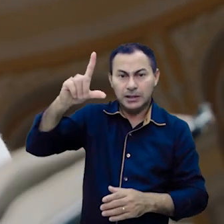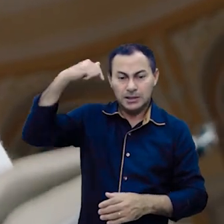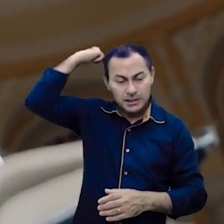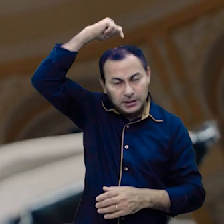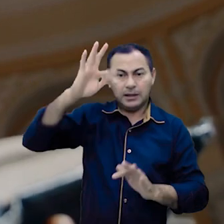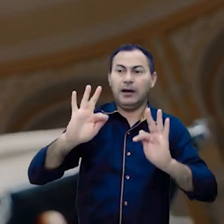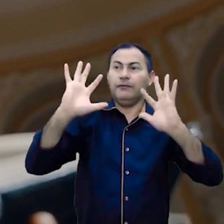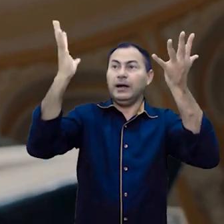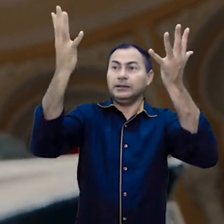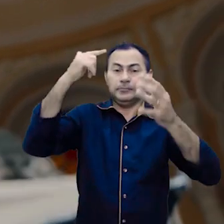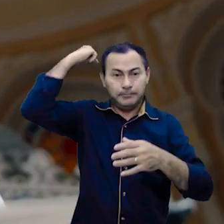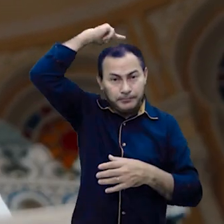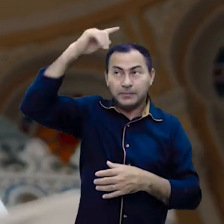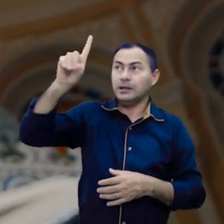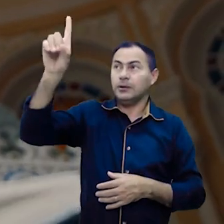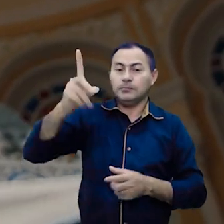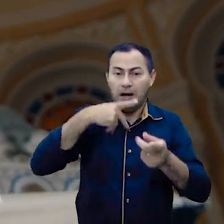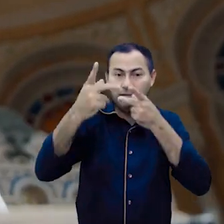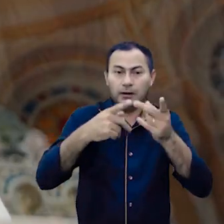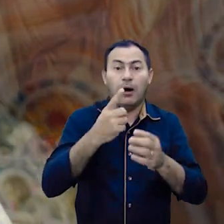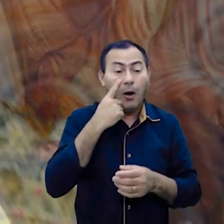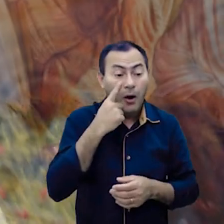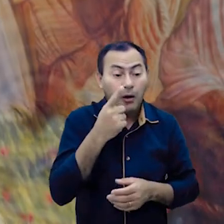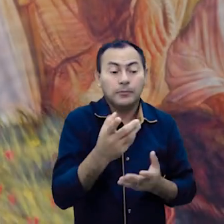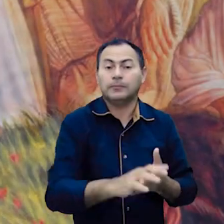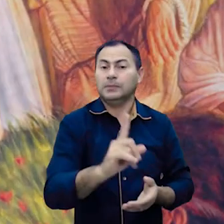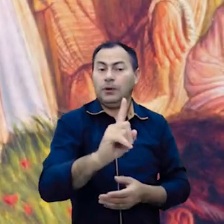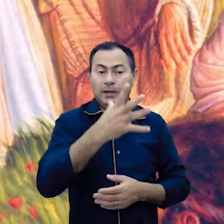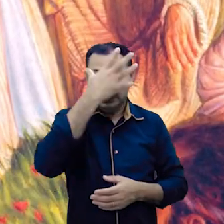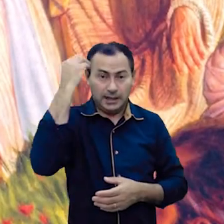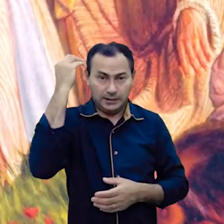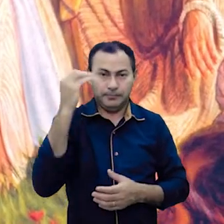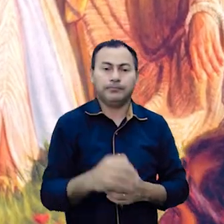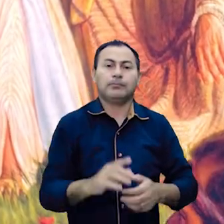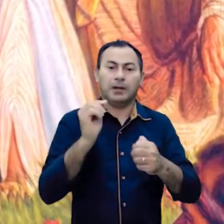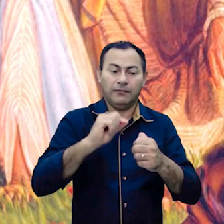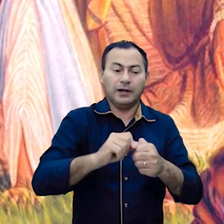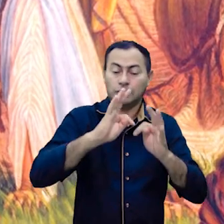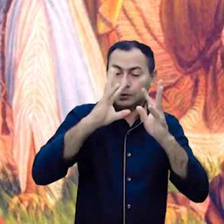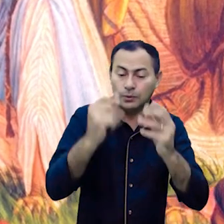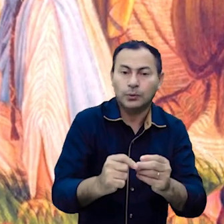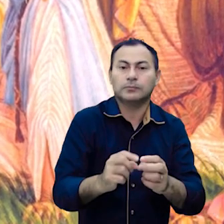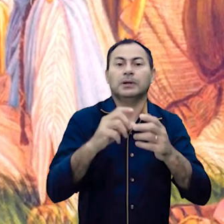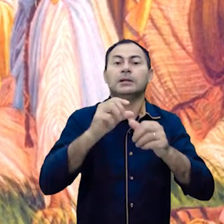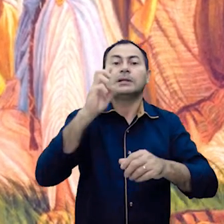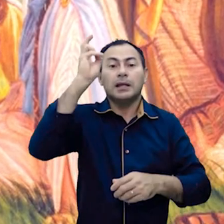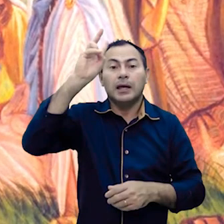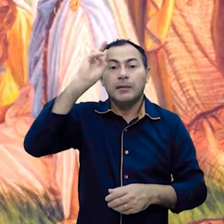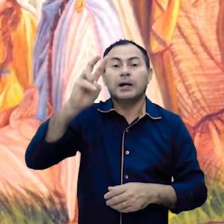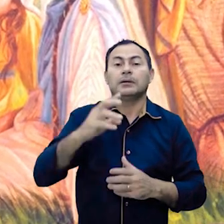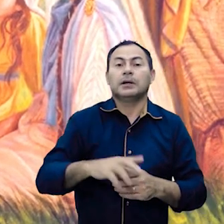dias Santos e cerimônias sagradas era como o que se Deus estivesse dizendo a eles olha não esqueçam façam isso tudo